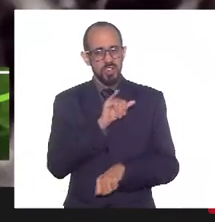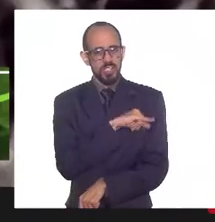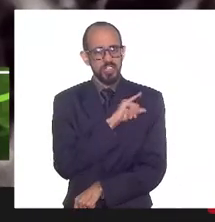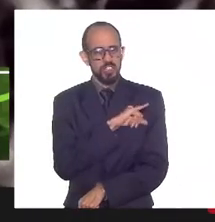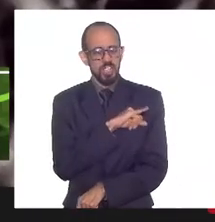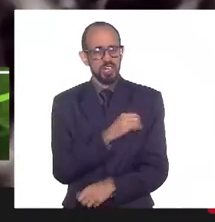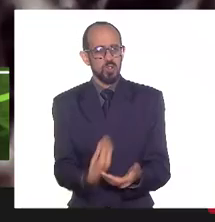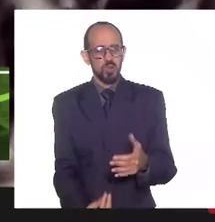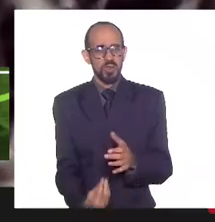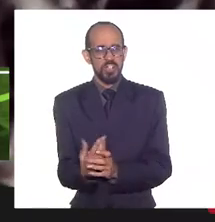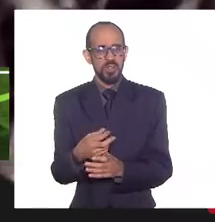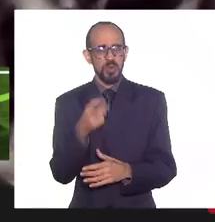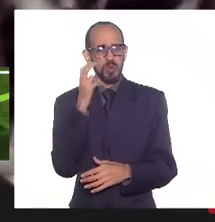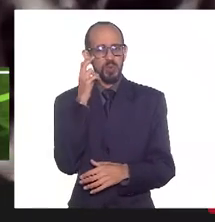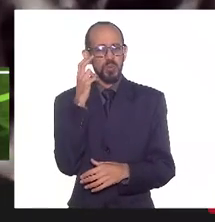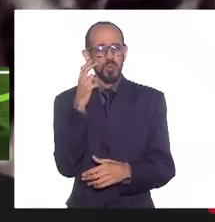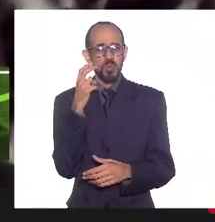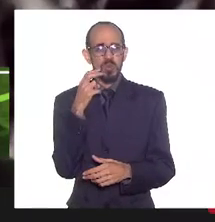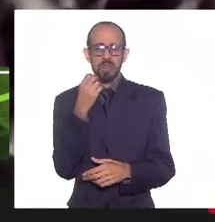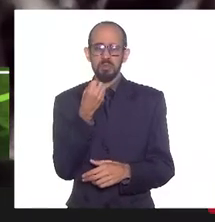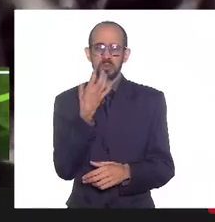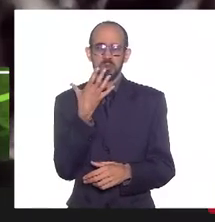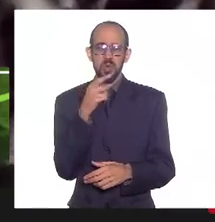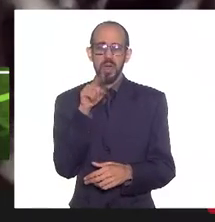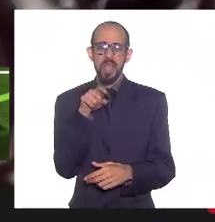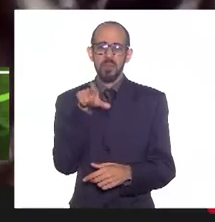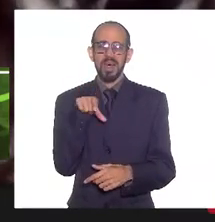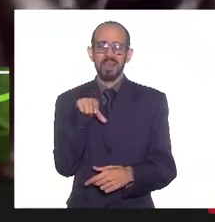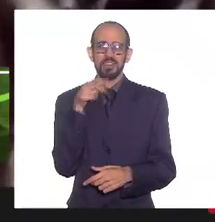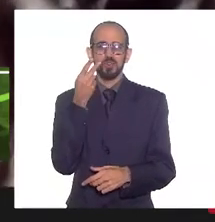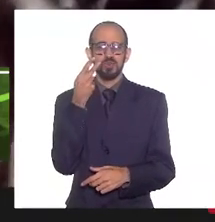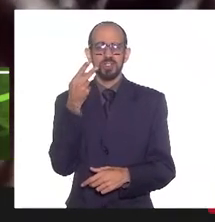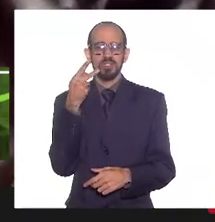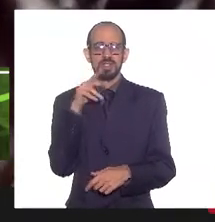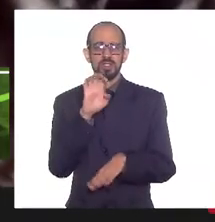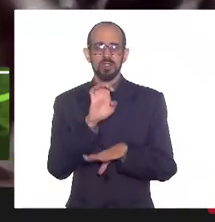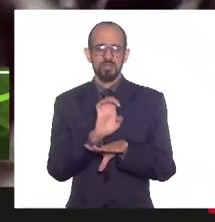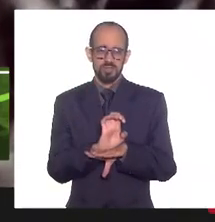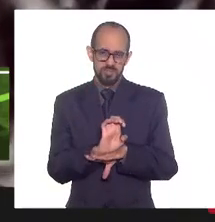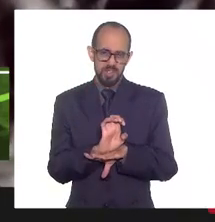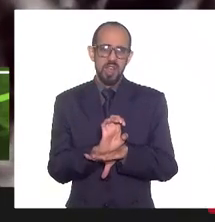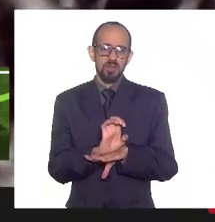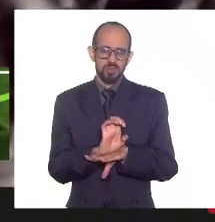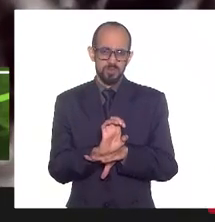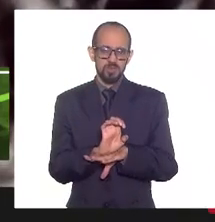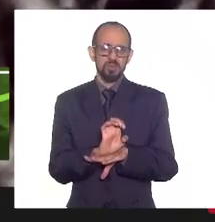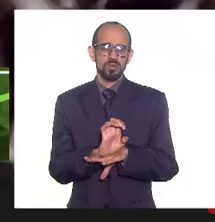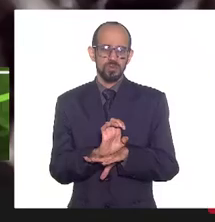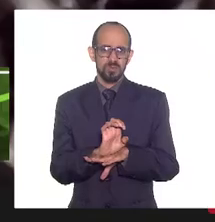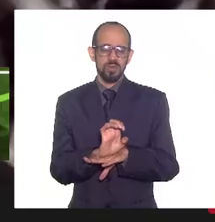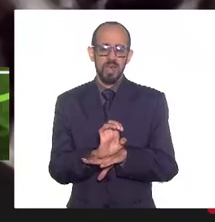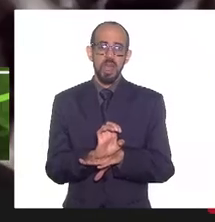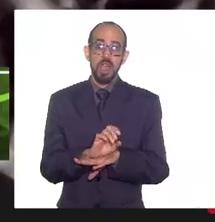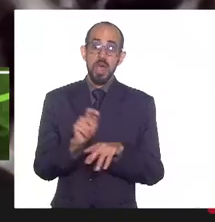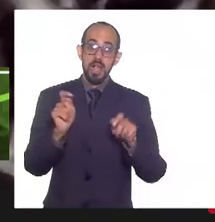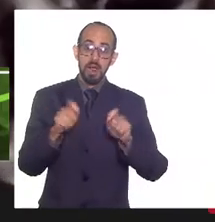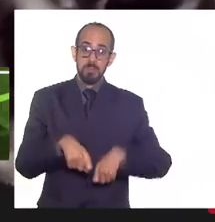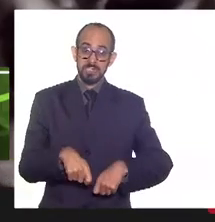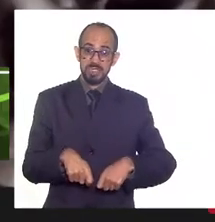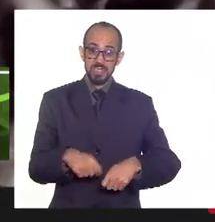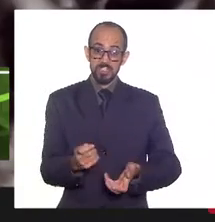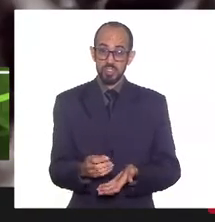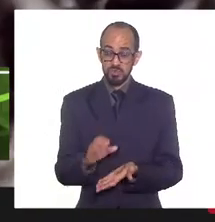cultura de uma maneira extraordinária eu estou de visita do nosso estado nessa produção cultural mas realmente os recursos chegarem